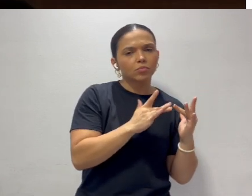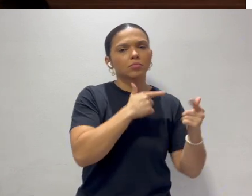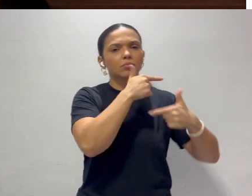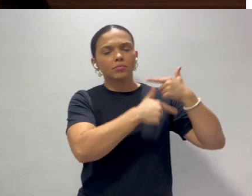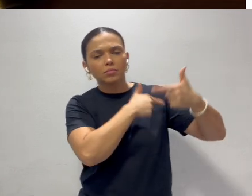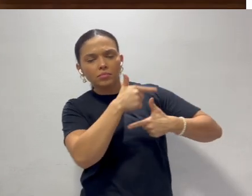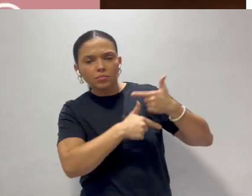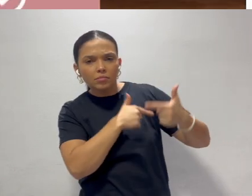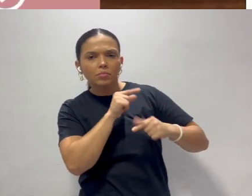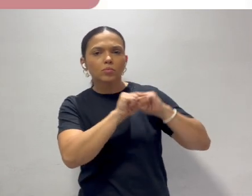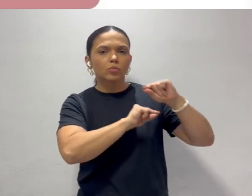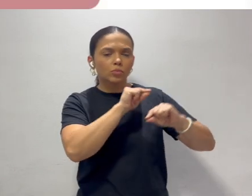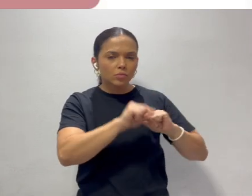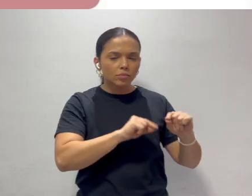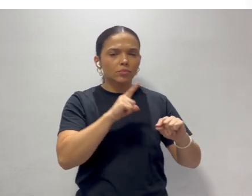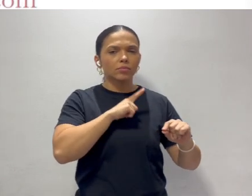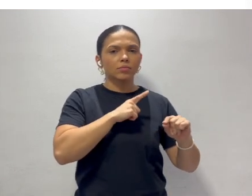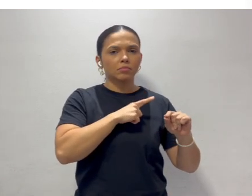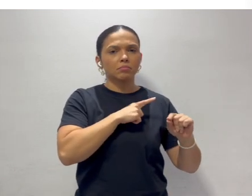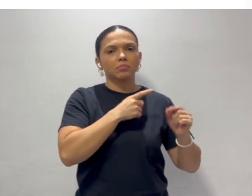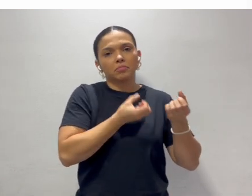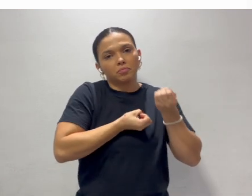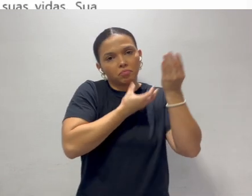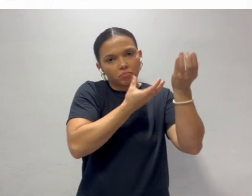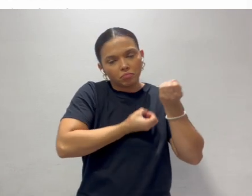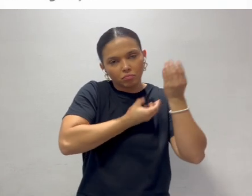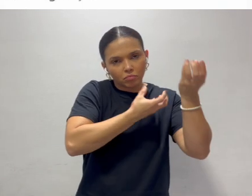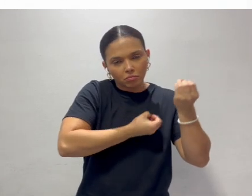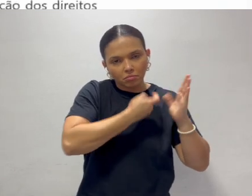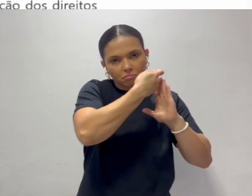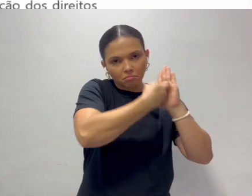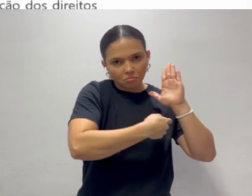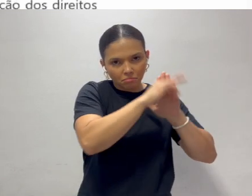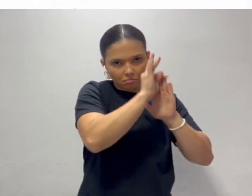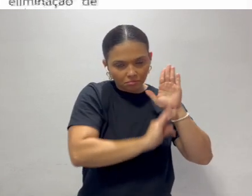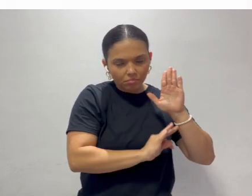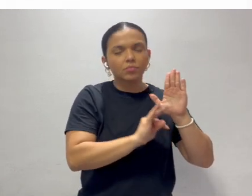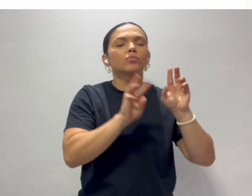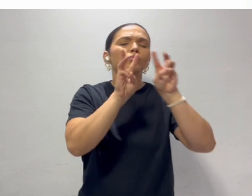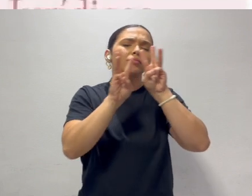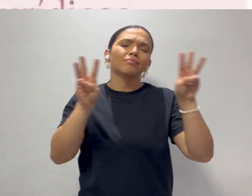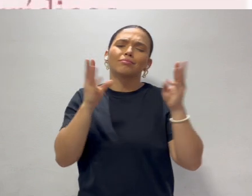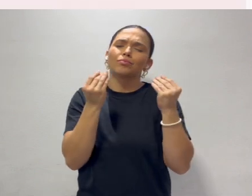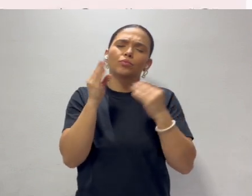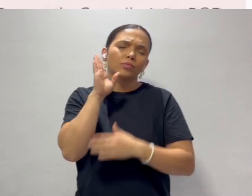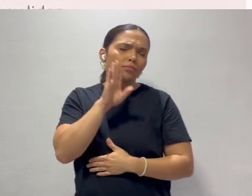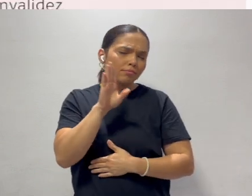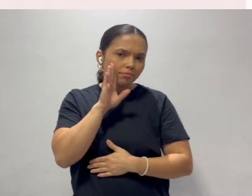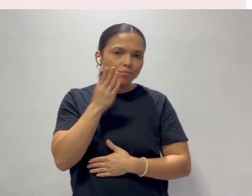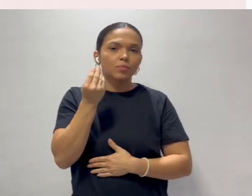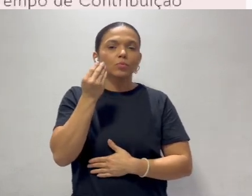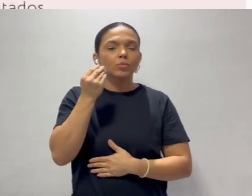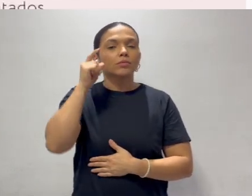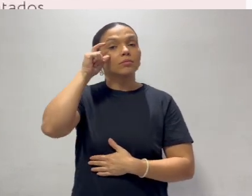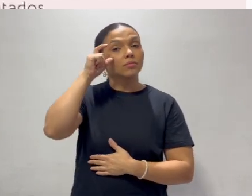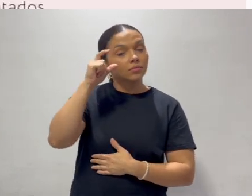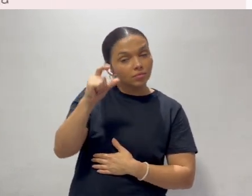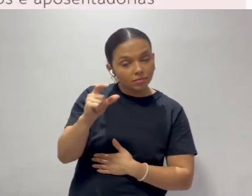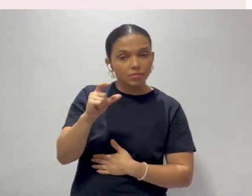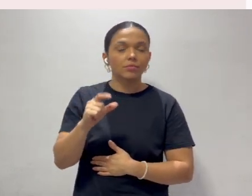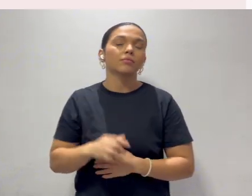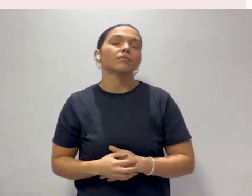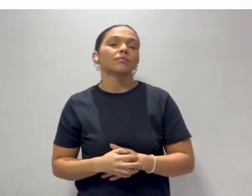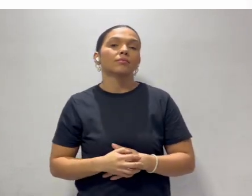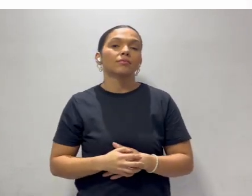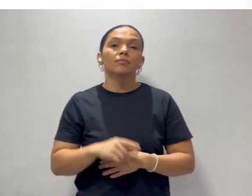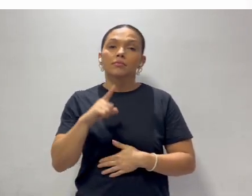contatos, serviços, blog? Olha que legal. É muito legal o site, ficou muito legal, tá bem